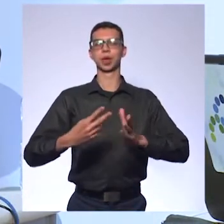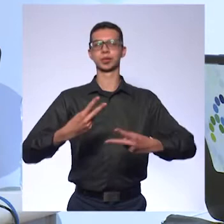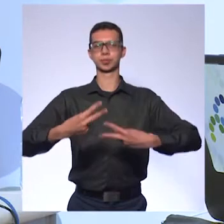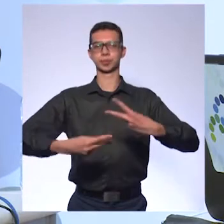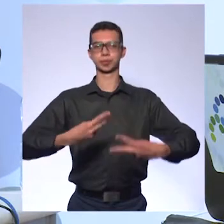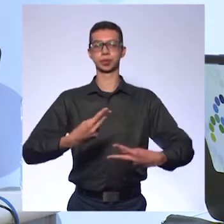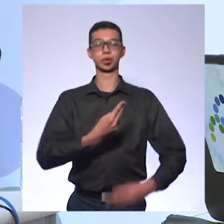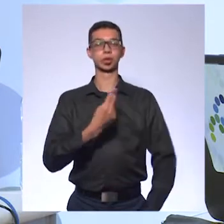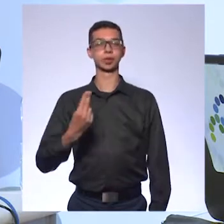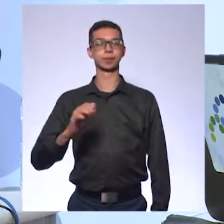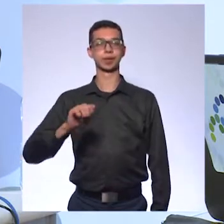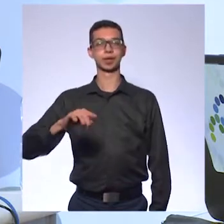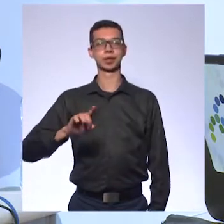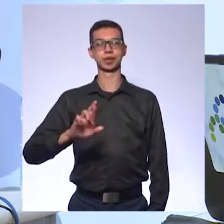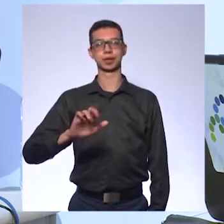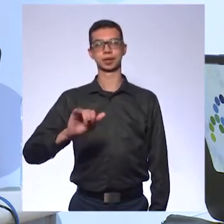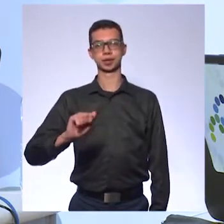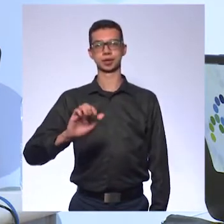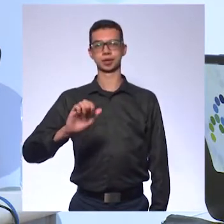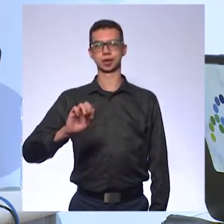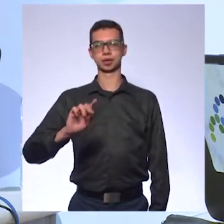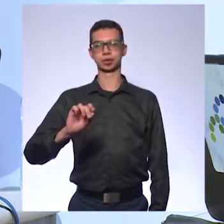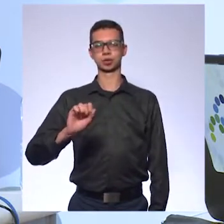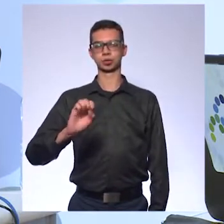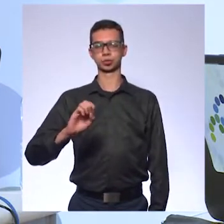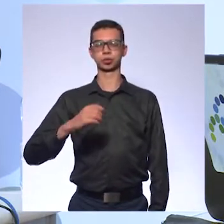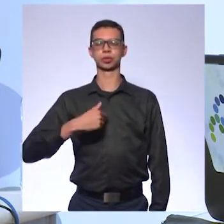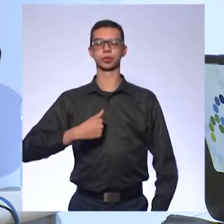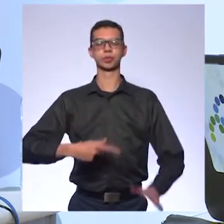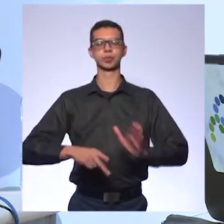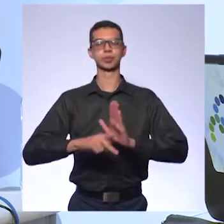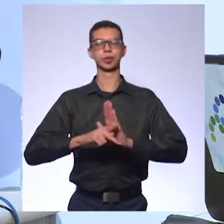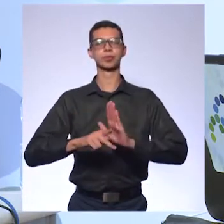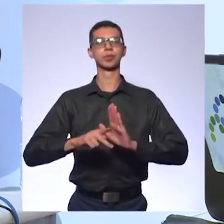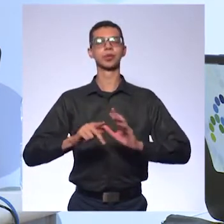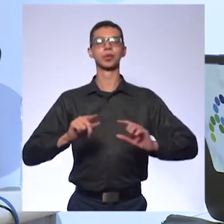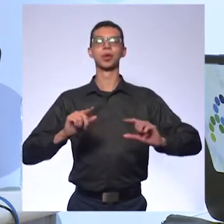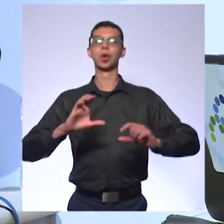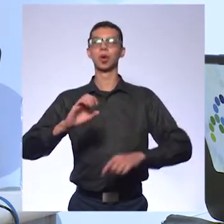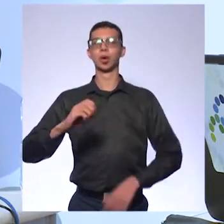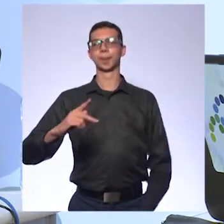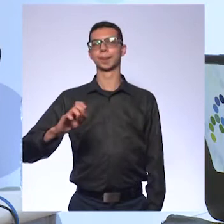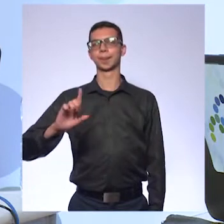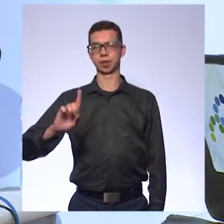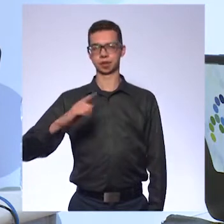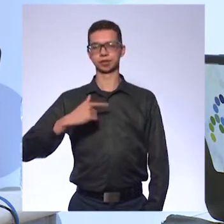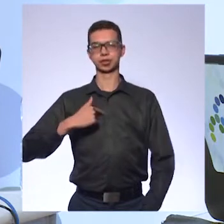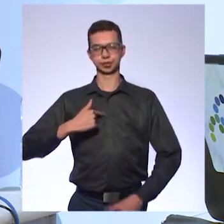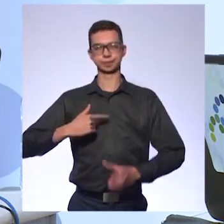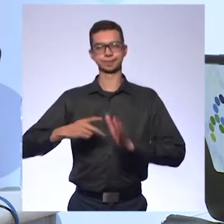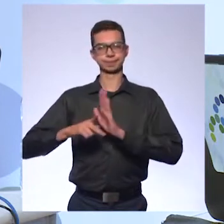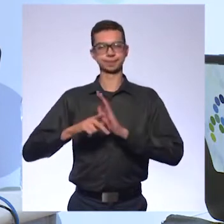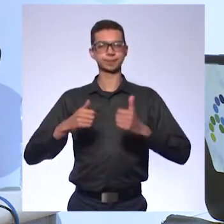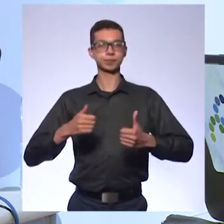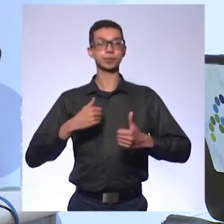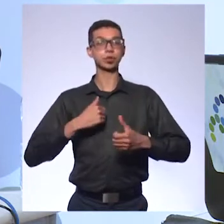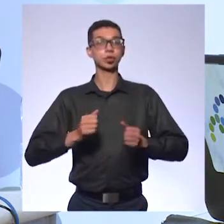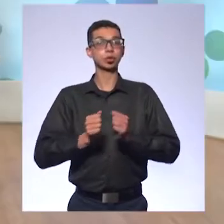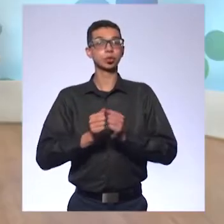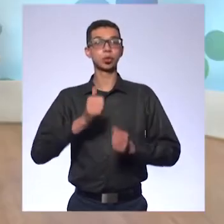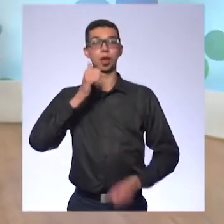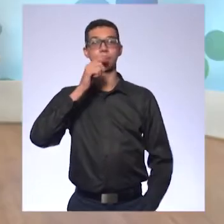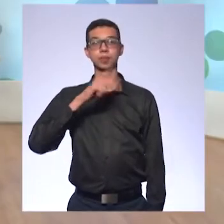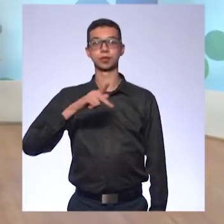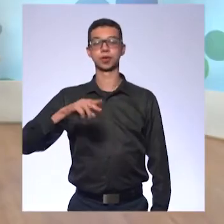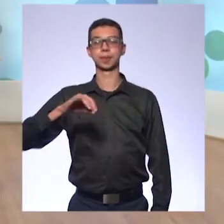Andréa Cardoso, faço parte da equipe curricular de Geografia da COPED e estou aqui com a professora Milene Barbosa, que